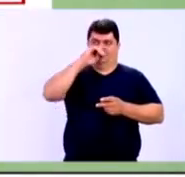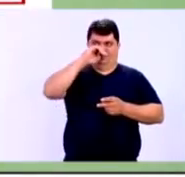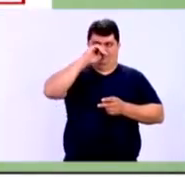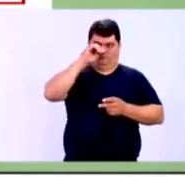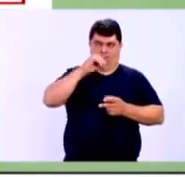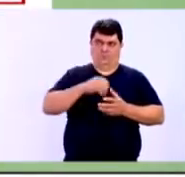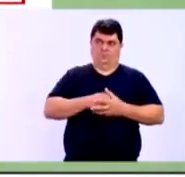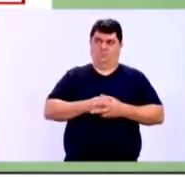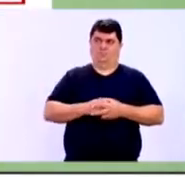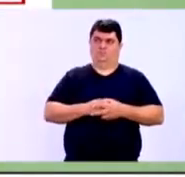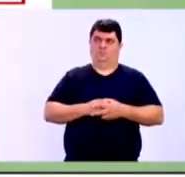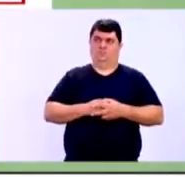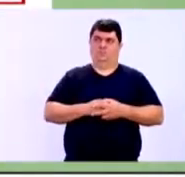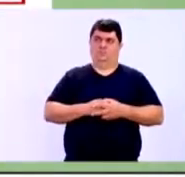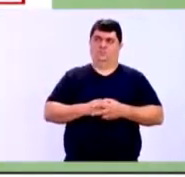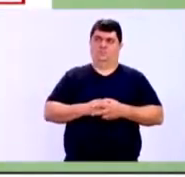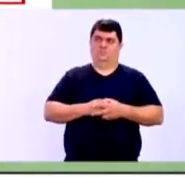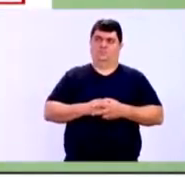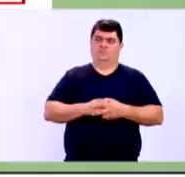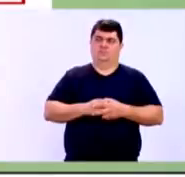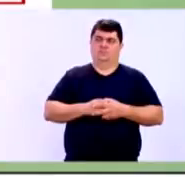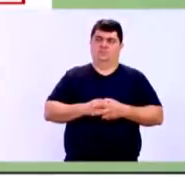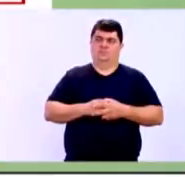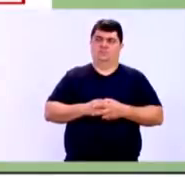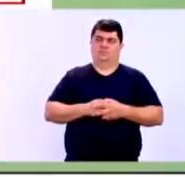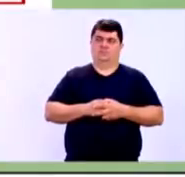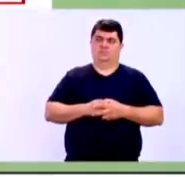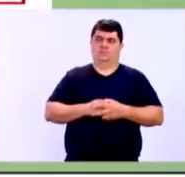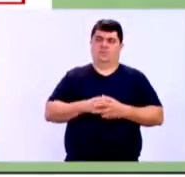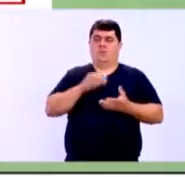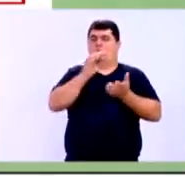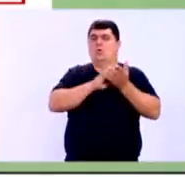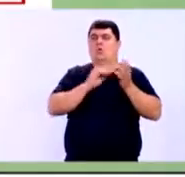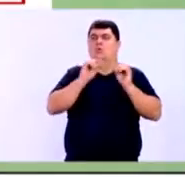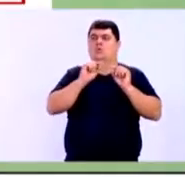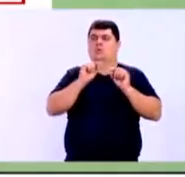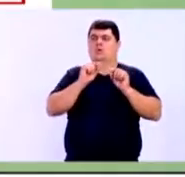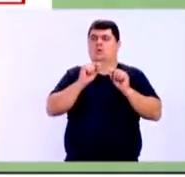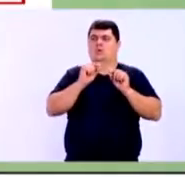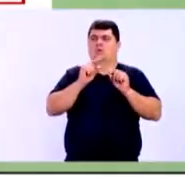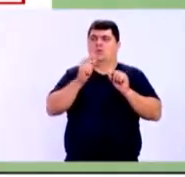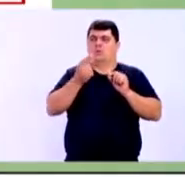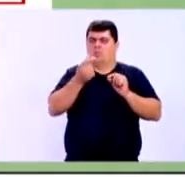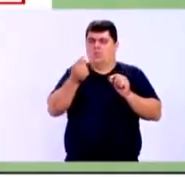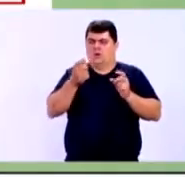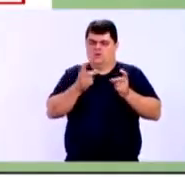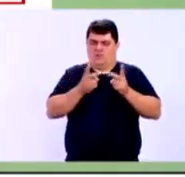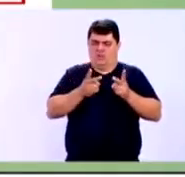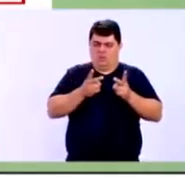E eu boto aqui, nesse valor unitário, o preço que ele foi vendido?